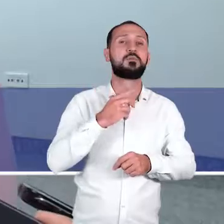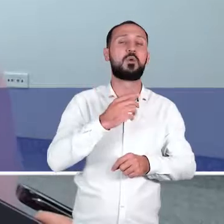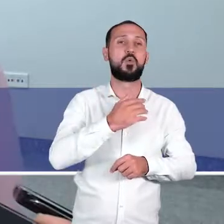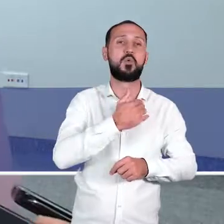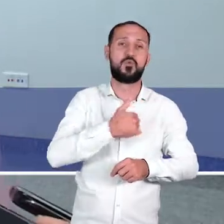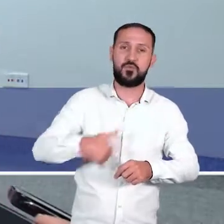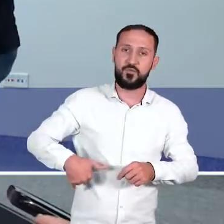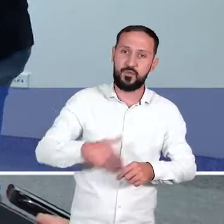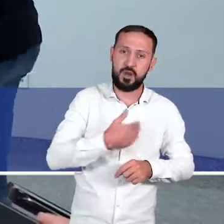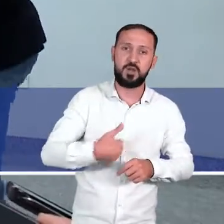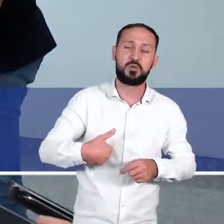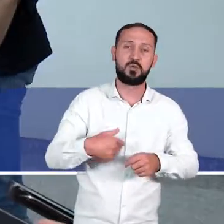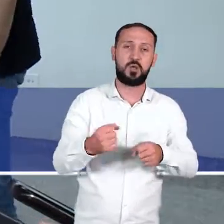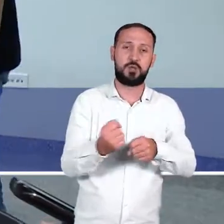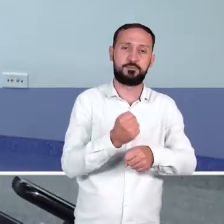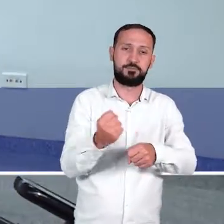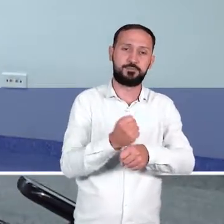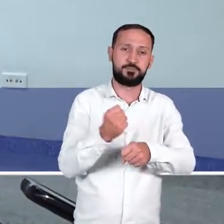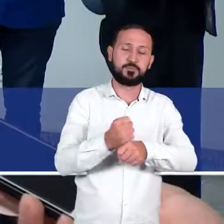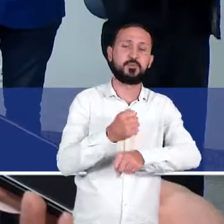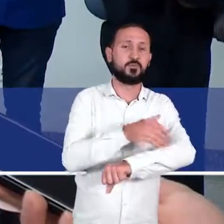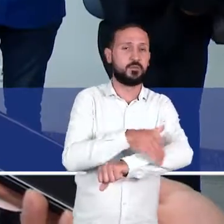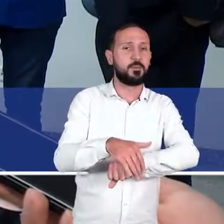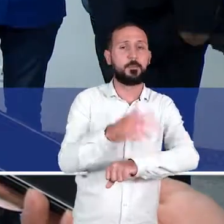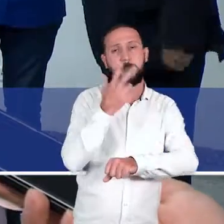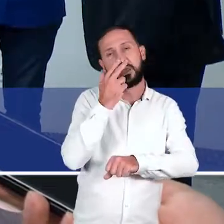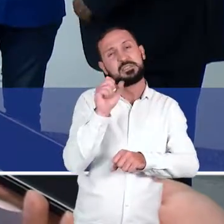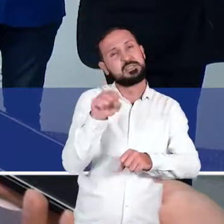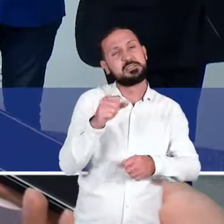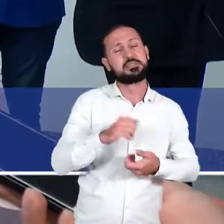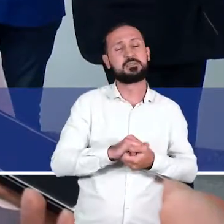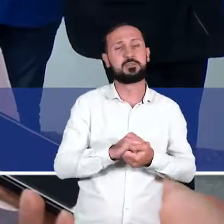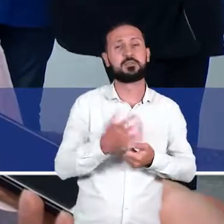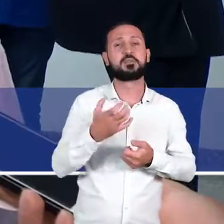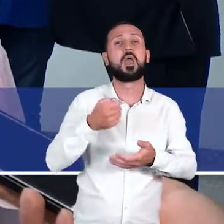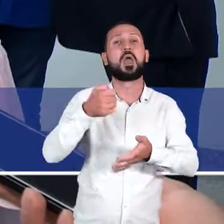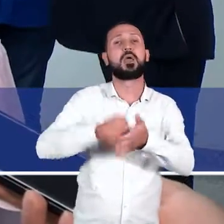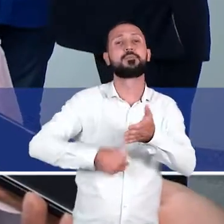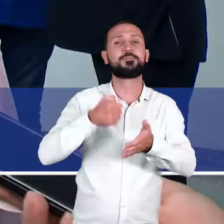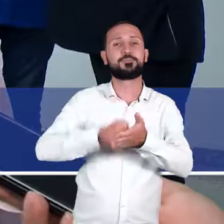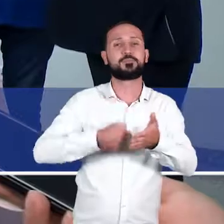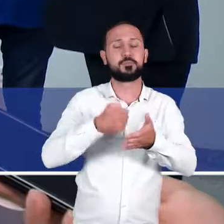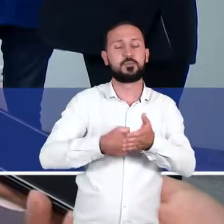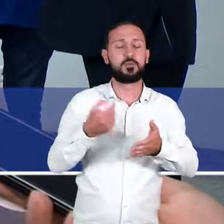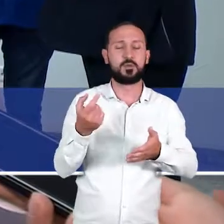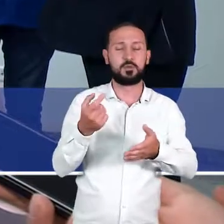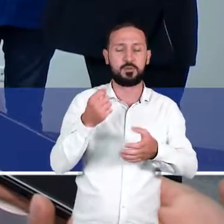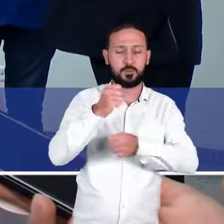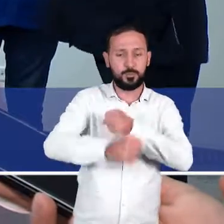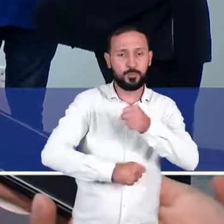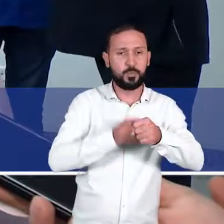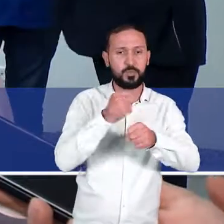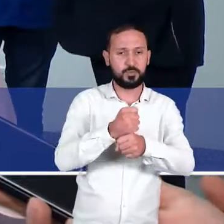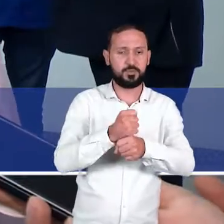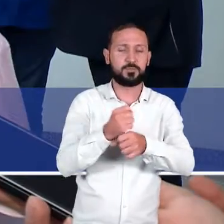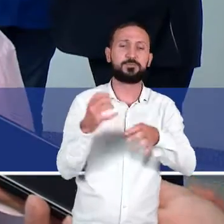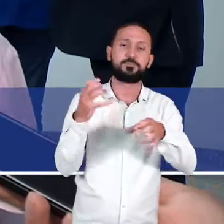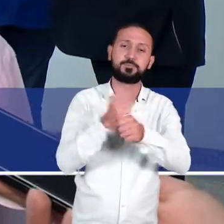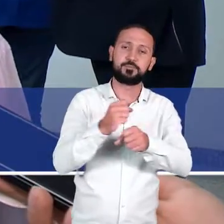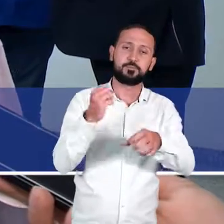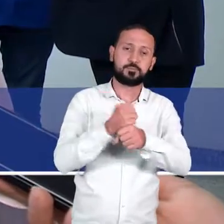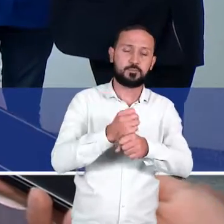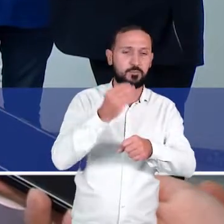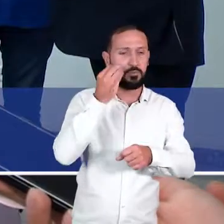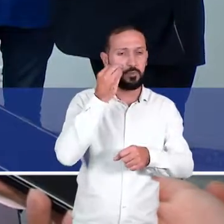fazer essa rodovia. Queremos garantir no orçamento do ano que vem, né? Acho que tiramos